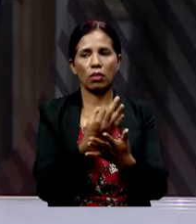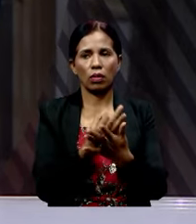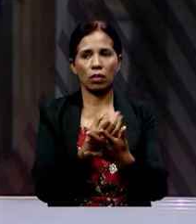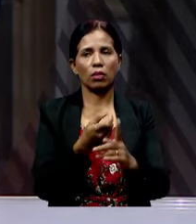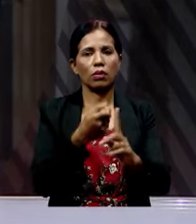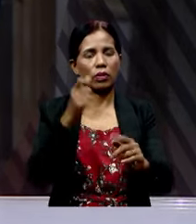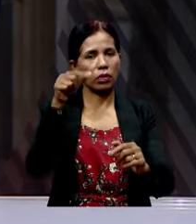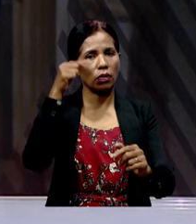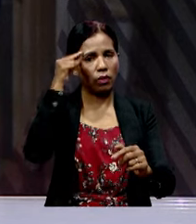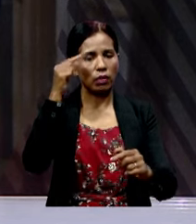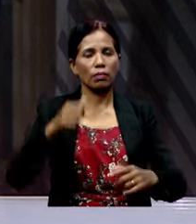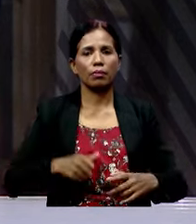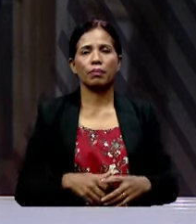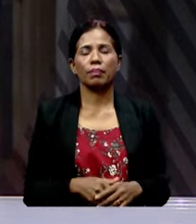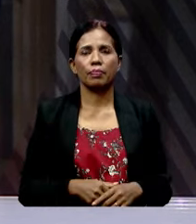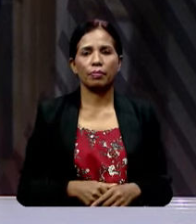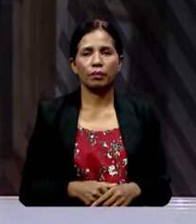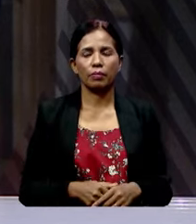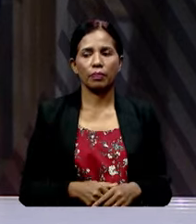si governo.